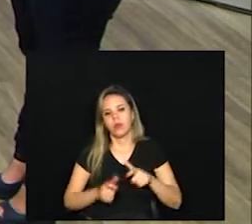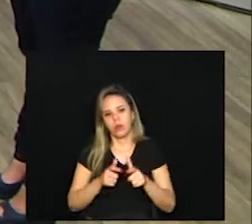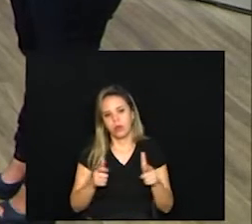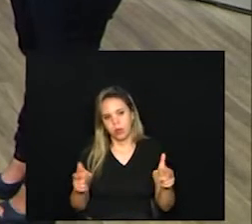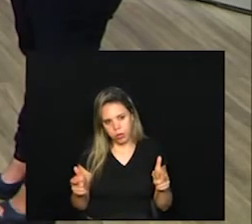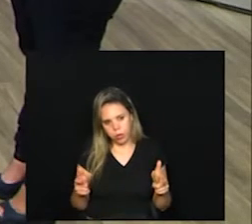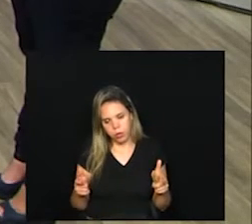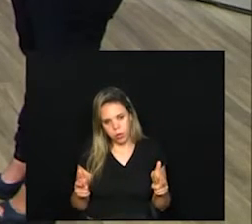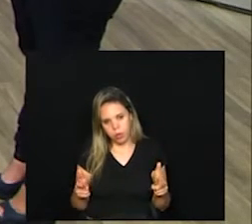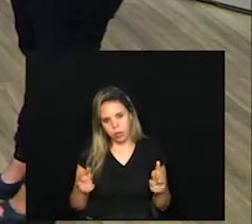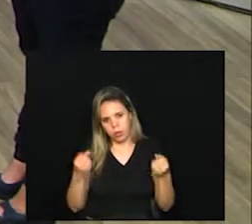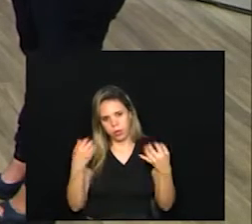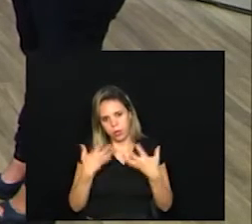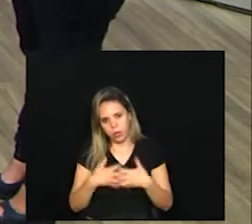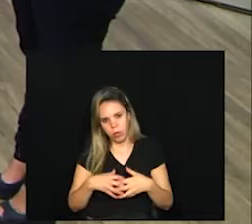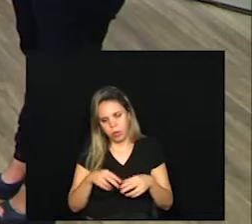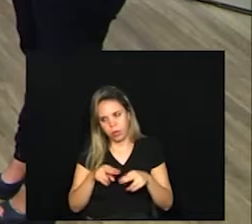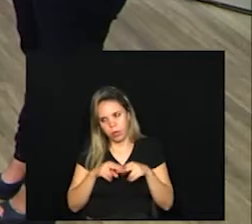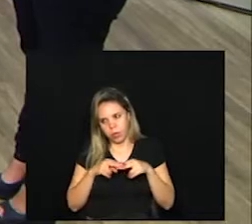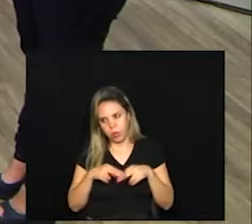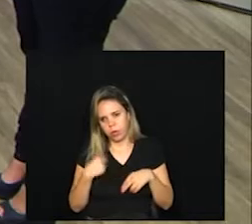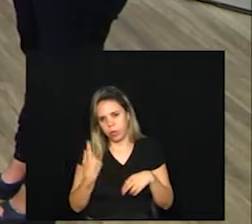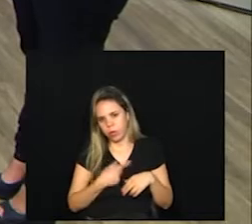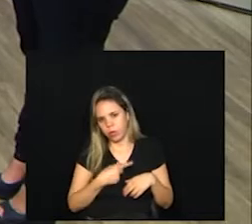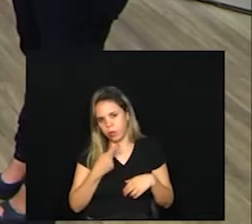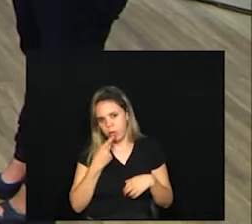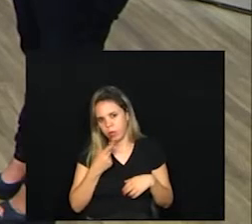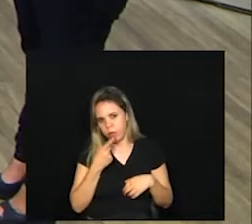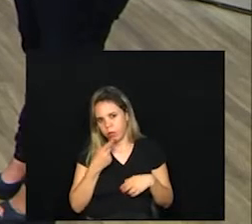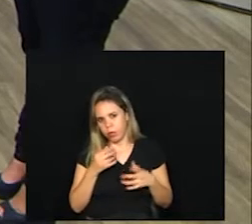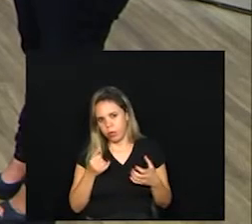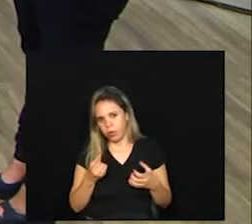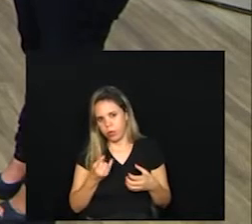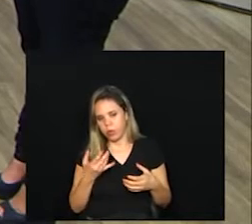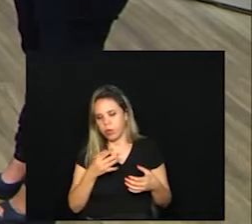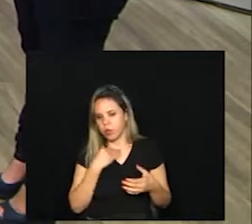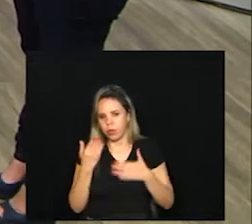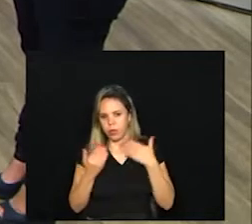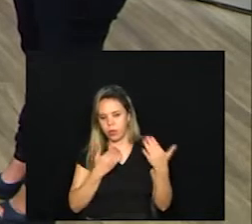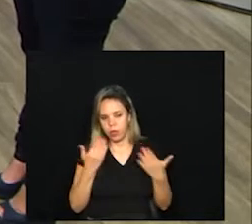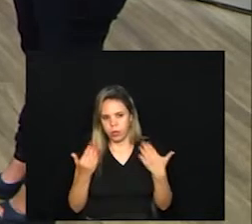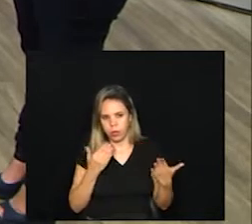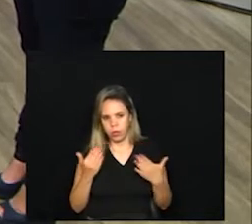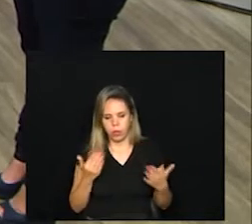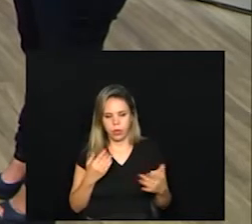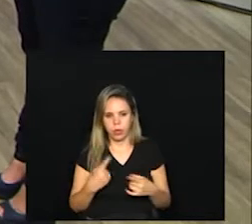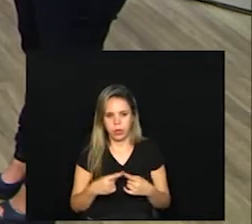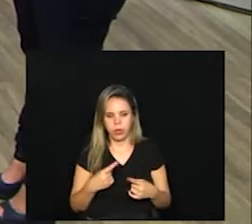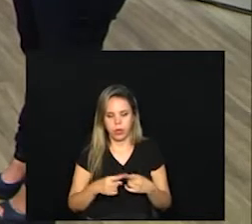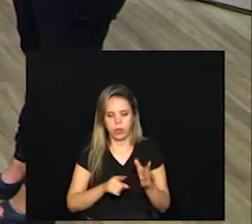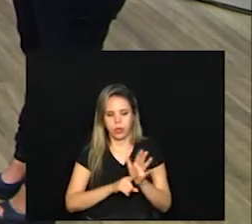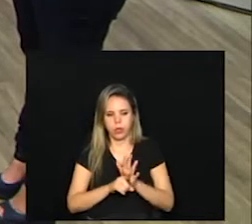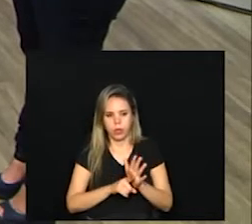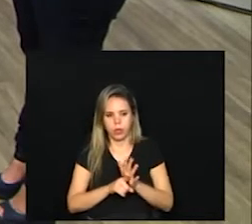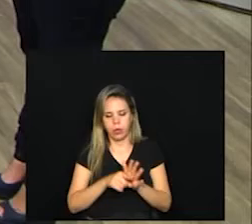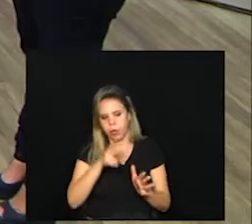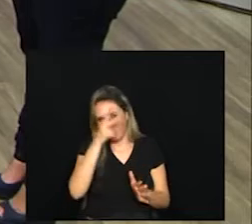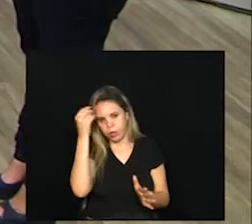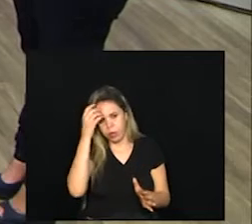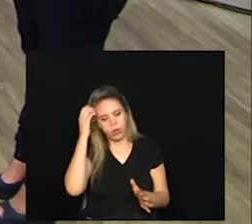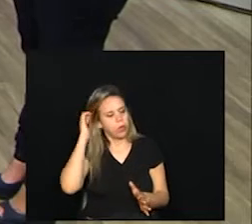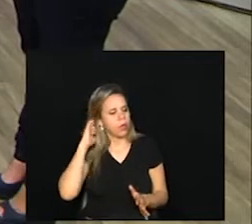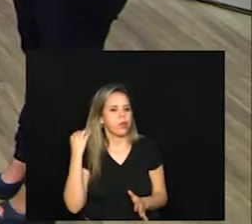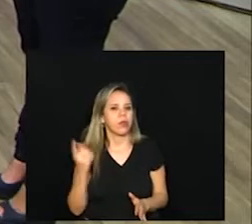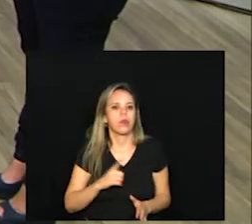avanço ela se reflete justamente quando a gente fala ainda na questão da taxa de mortalidade. Porque, de acordo ainda com a Prefeitura,